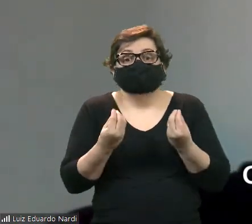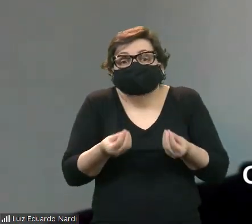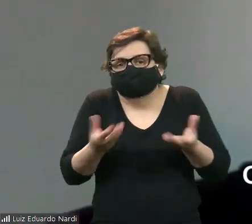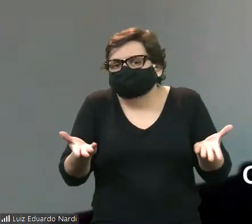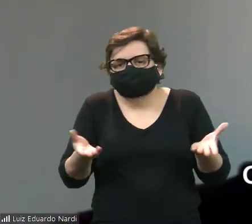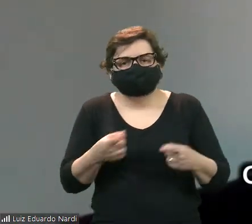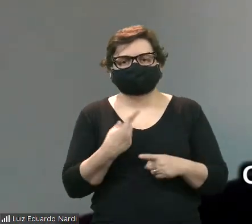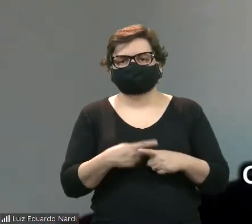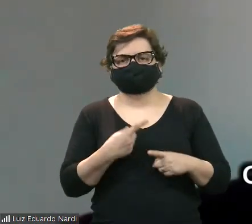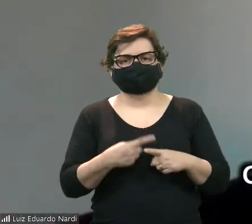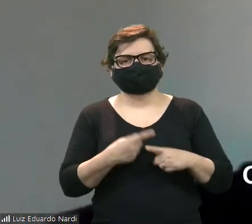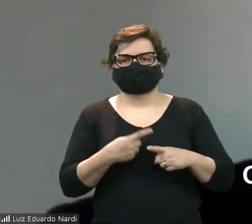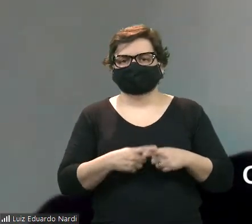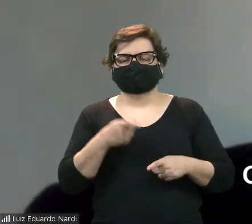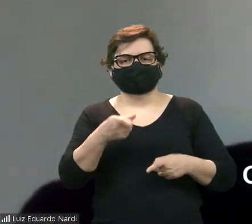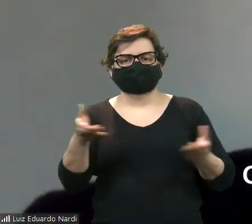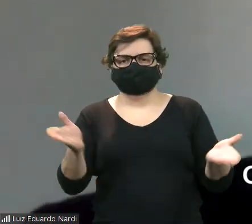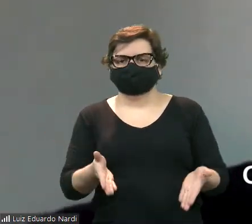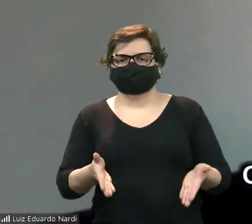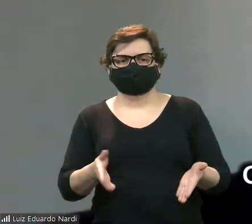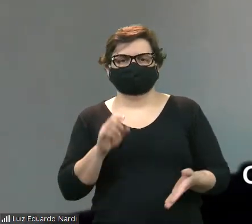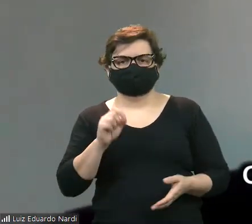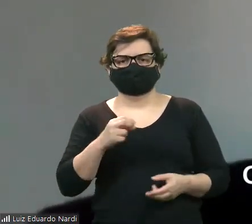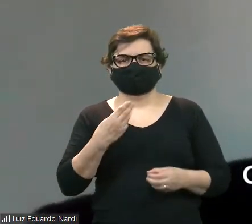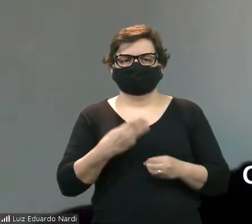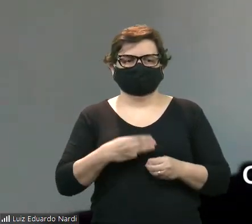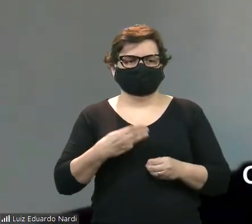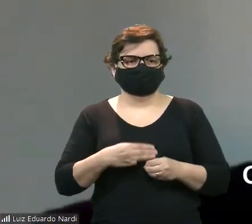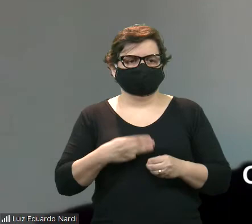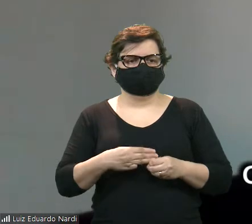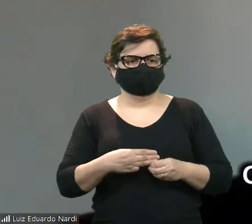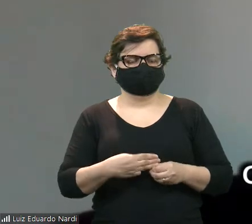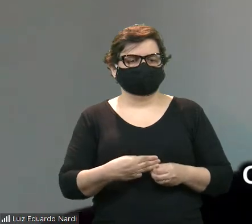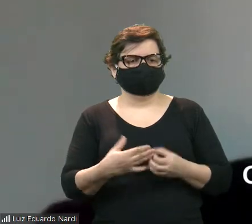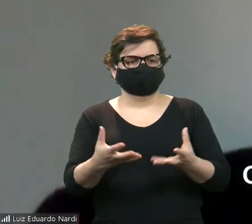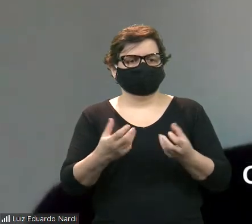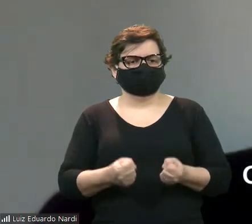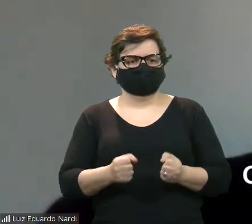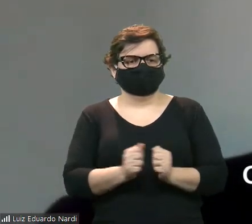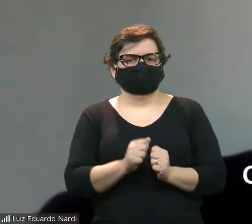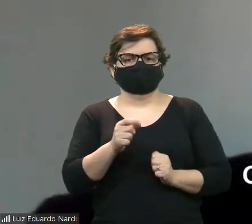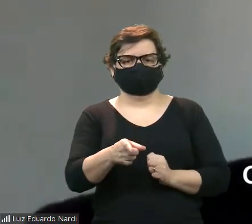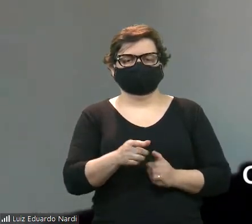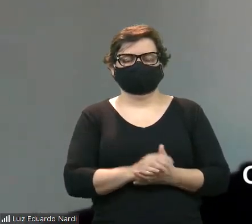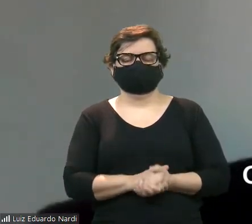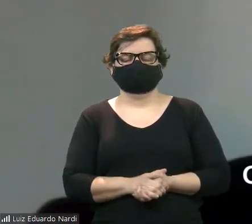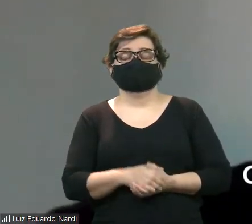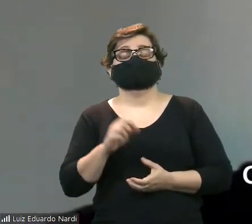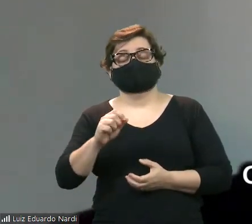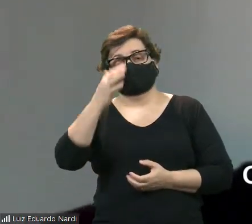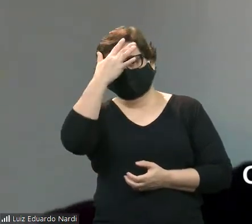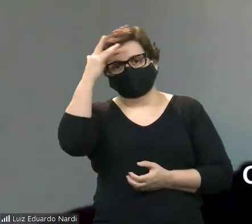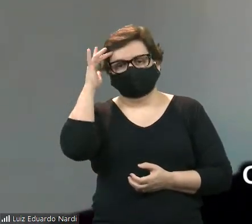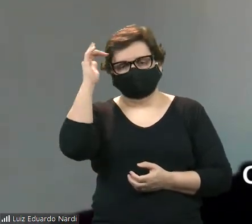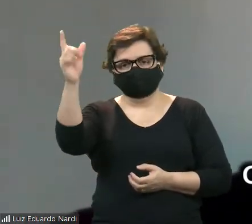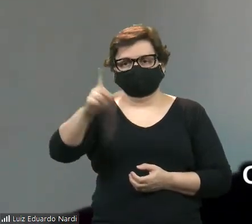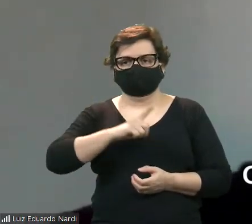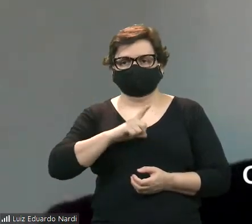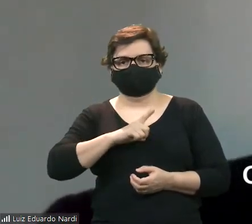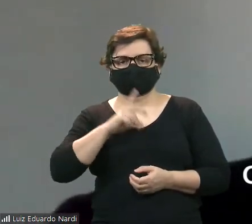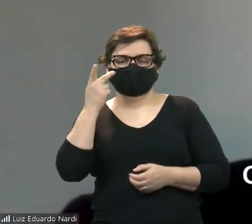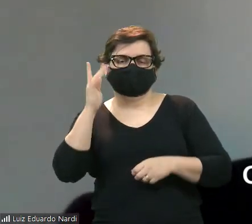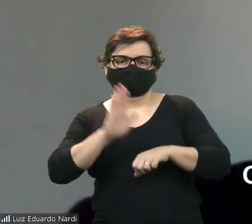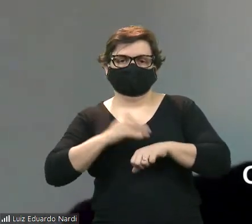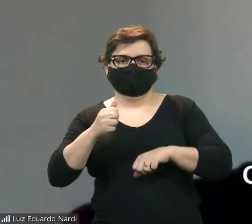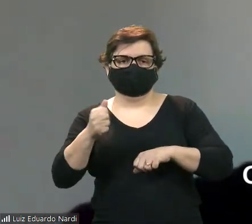isto neste momento? O que que o município tem a ganhar? O que os munícipes têm a ganhar